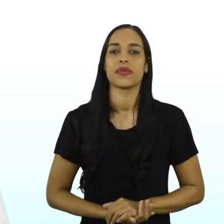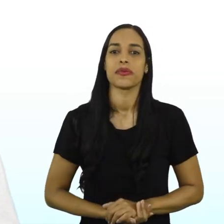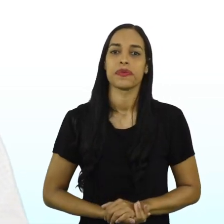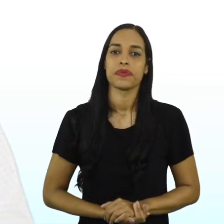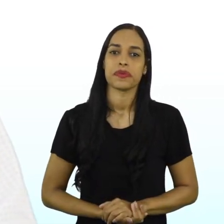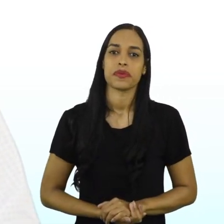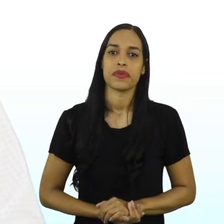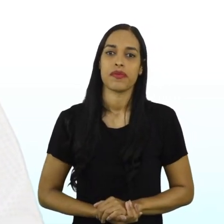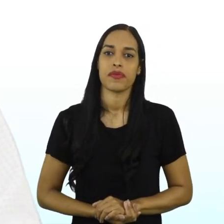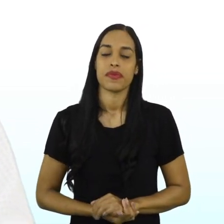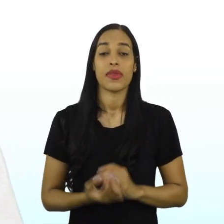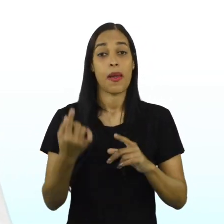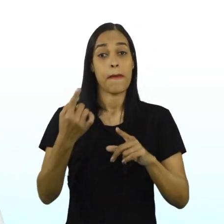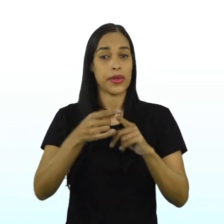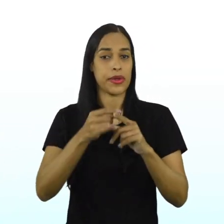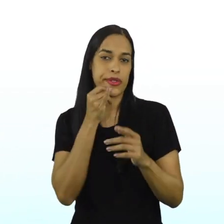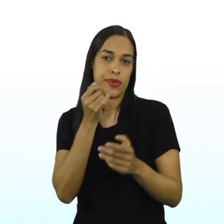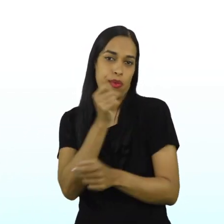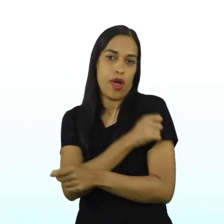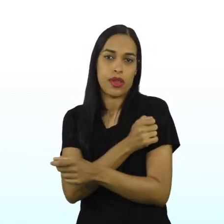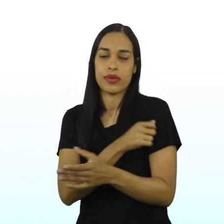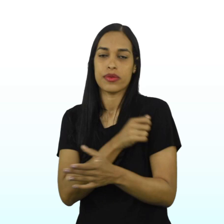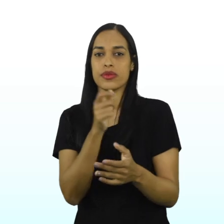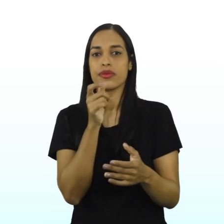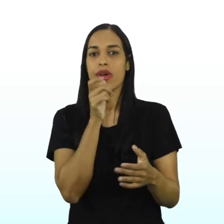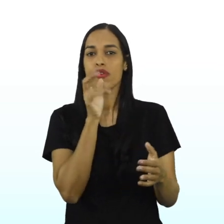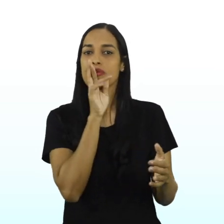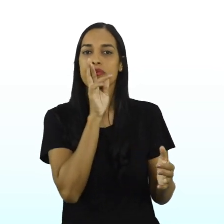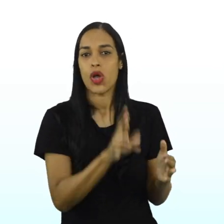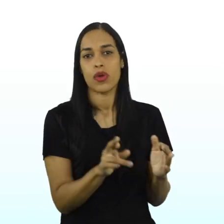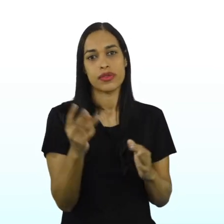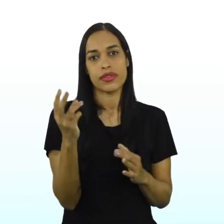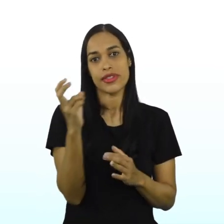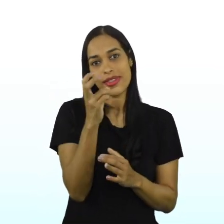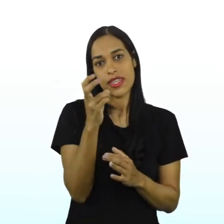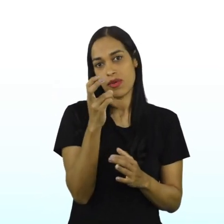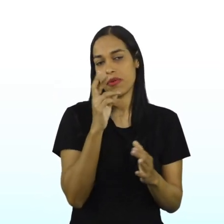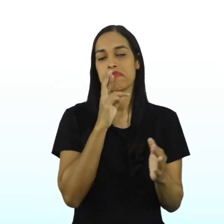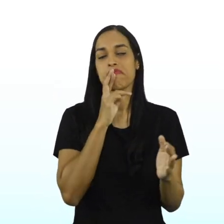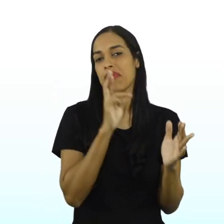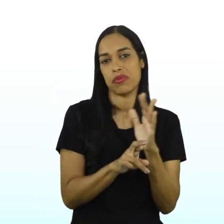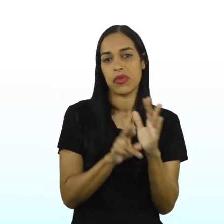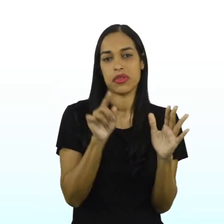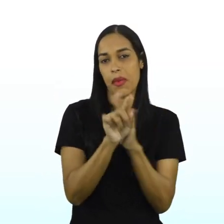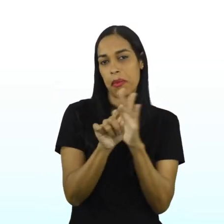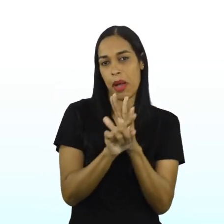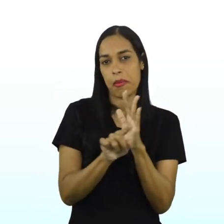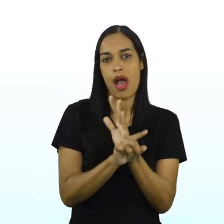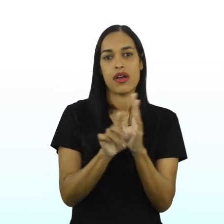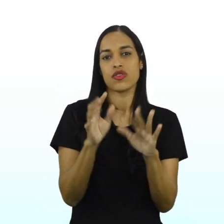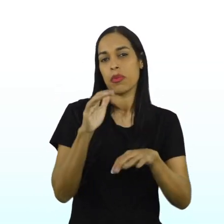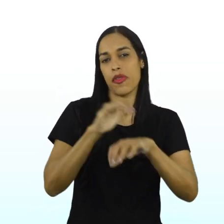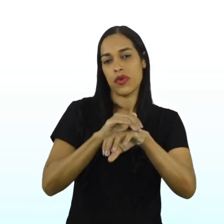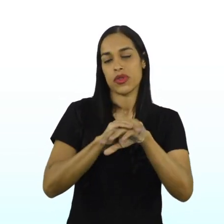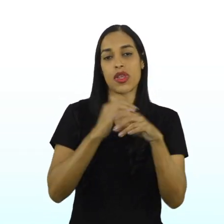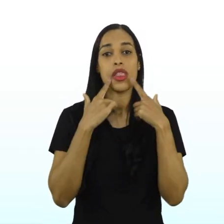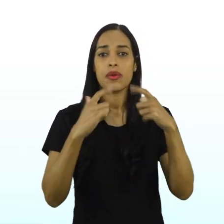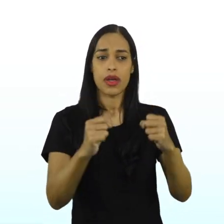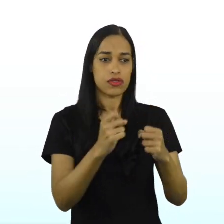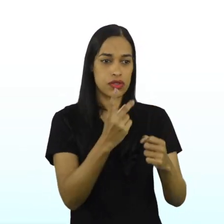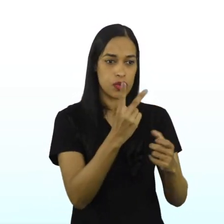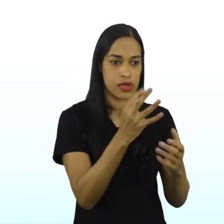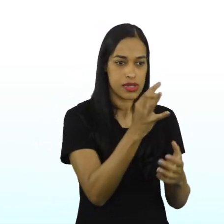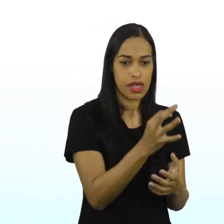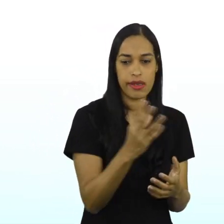vezes o fera, ele resolve 5 questões de funções da linguagem. Aí ele acerta 2, errou